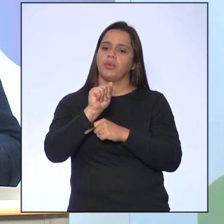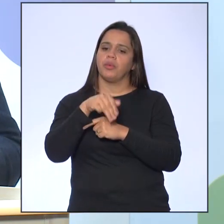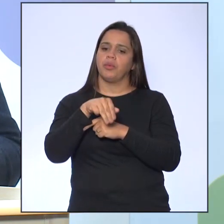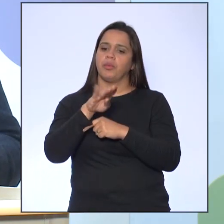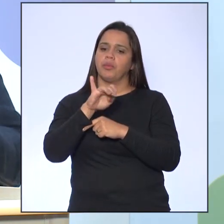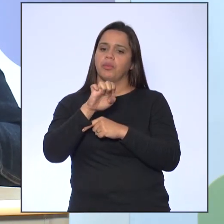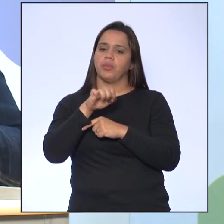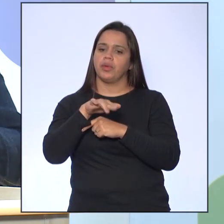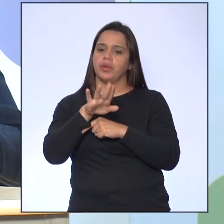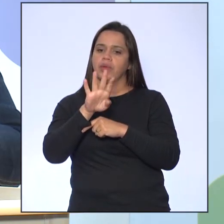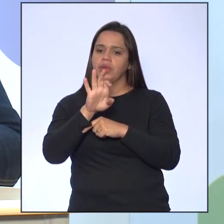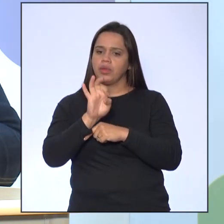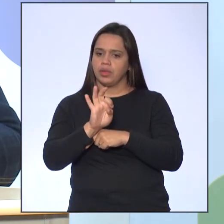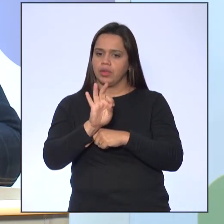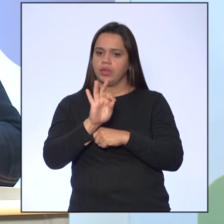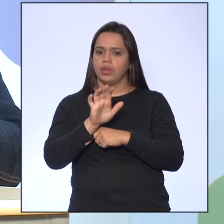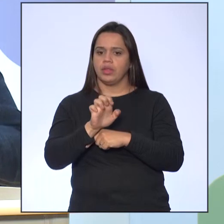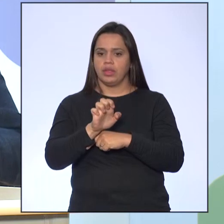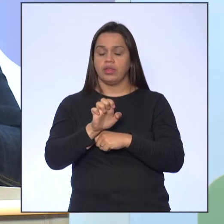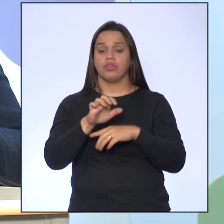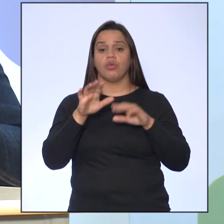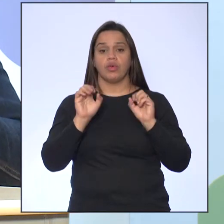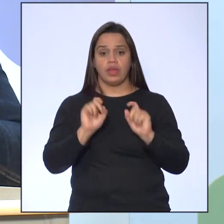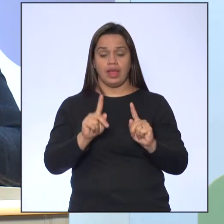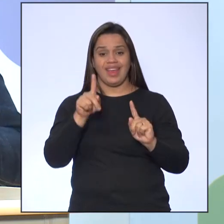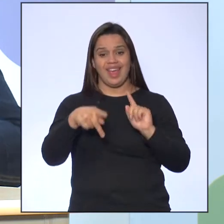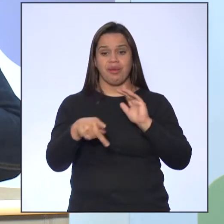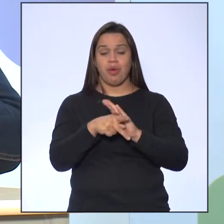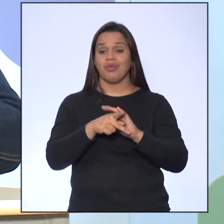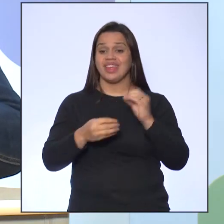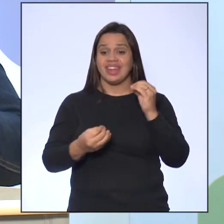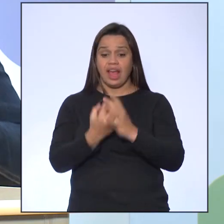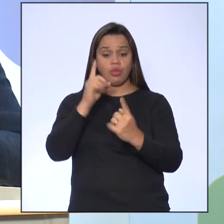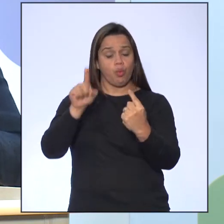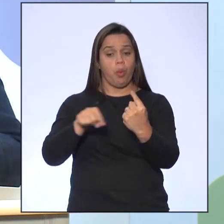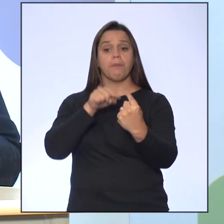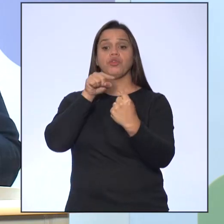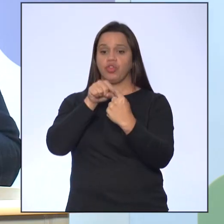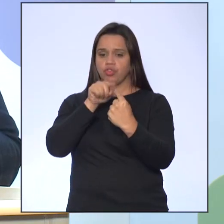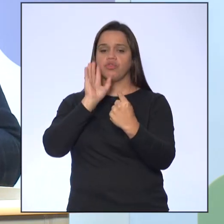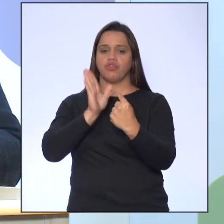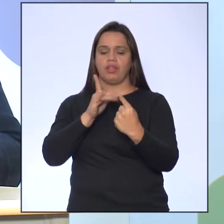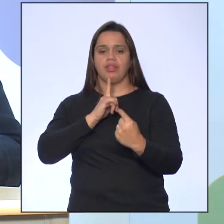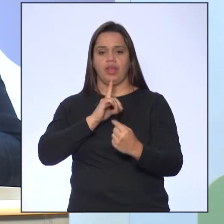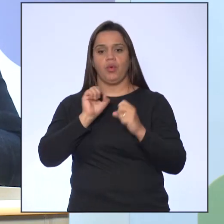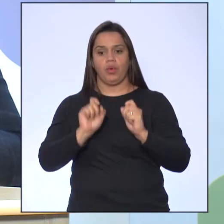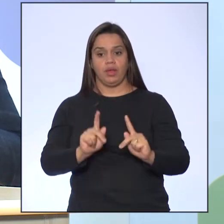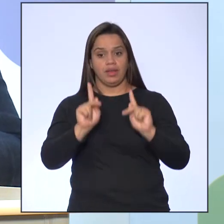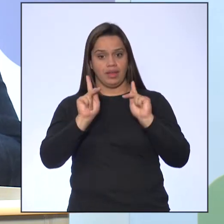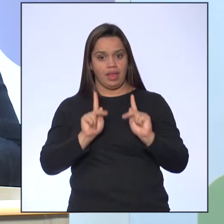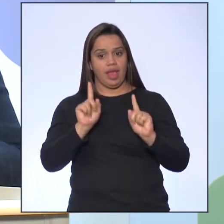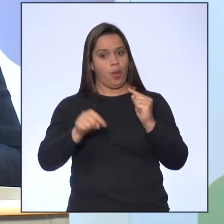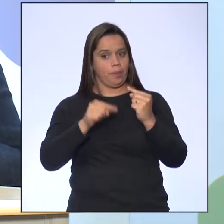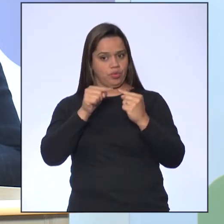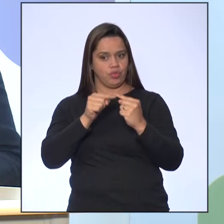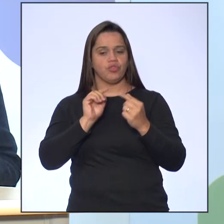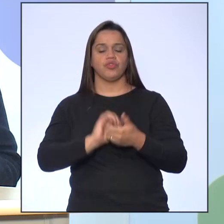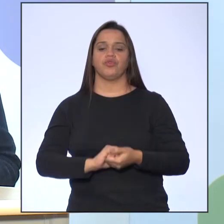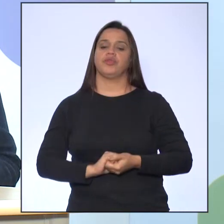Esse tipo de música, então, são as músicas ambiente e elas já são criadas para esse tipo de momento, tá certo? Essa é a finalidade delas,